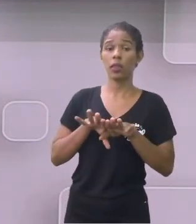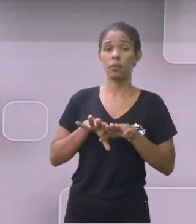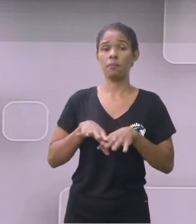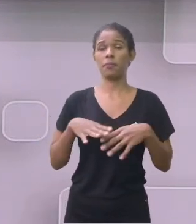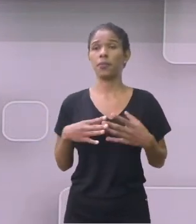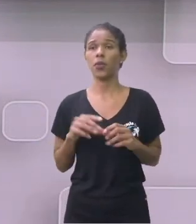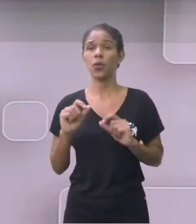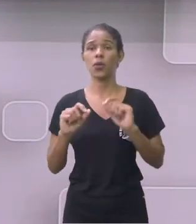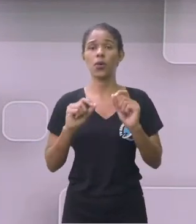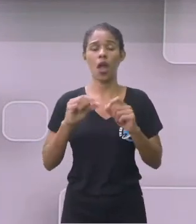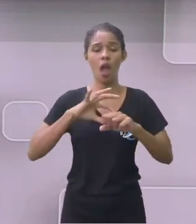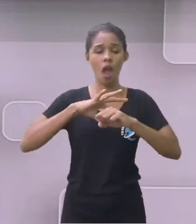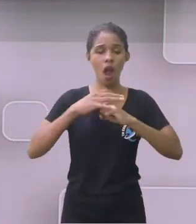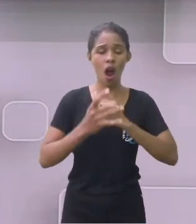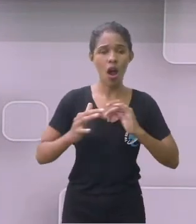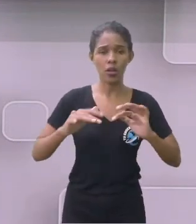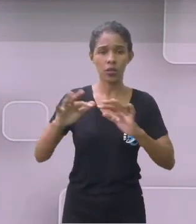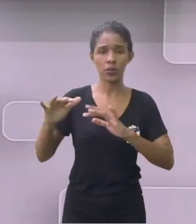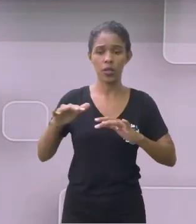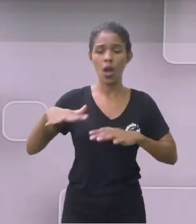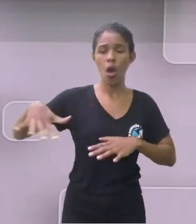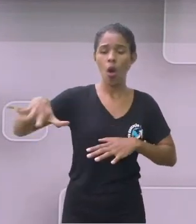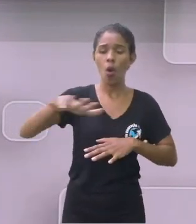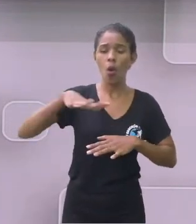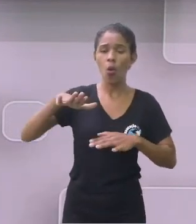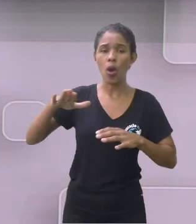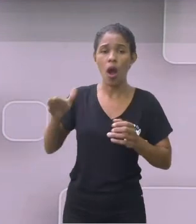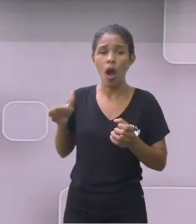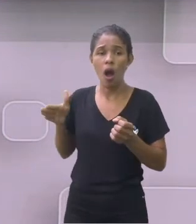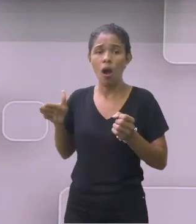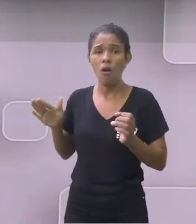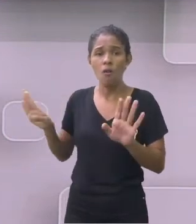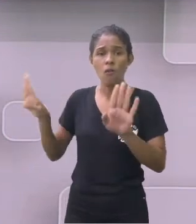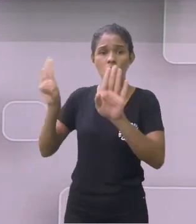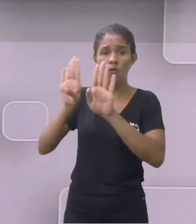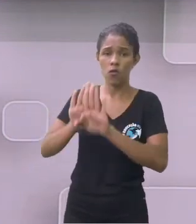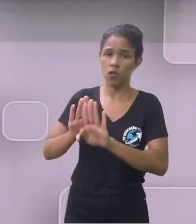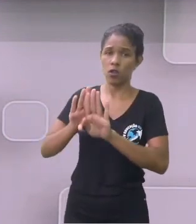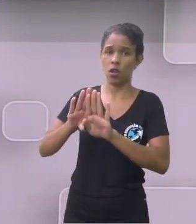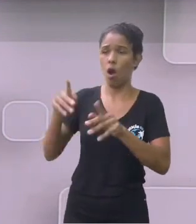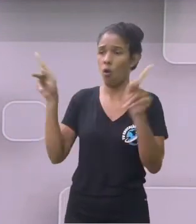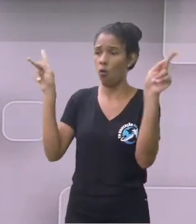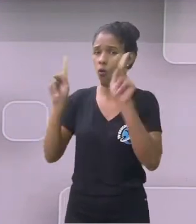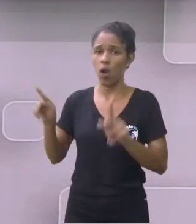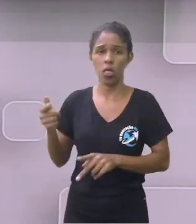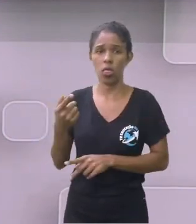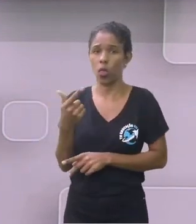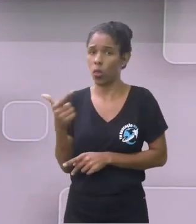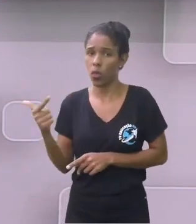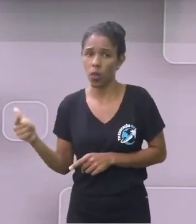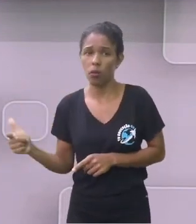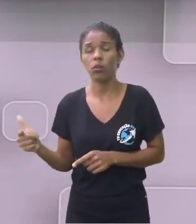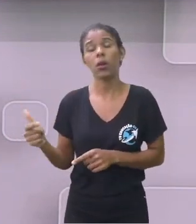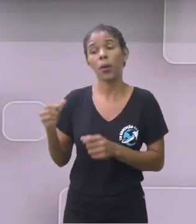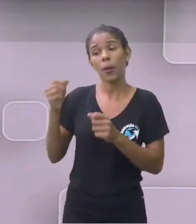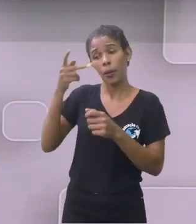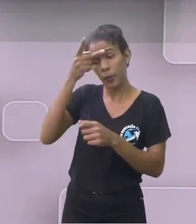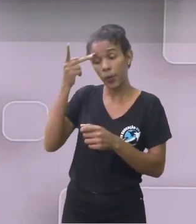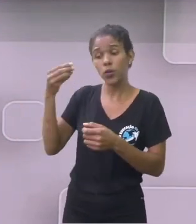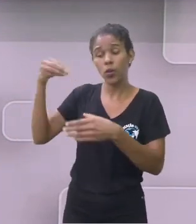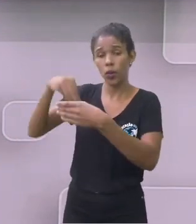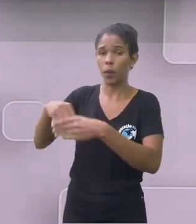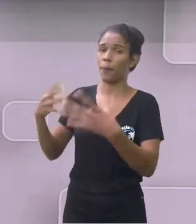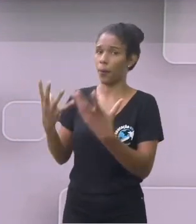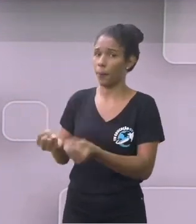pessoas ou sem ventilação propícios a um maior número de infecções. Apesar da presença do vírus no sangue,